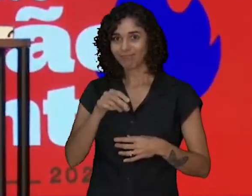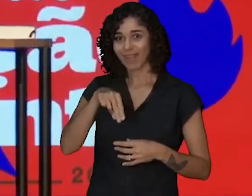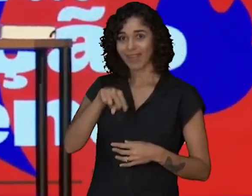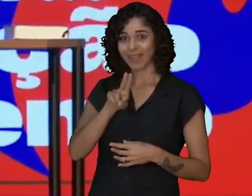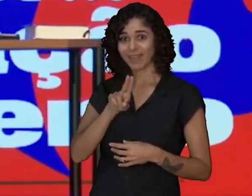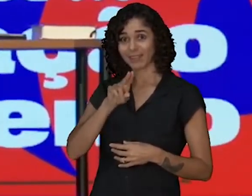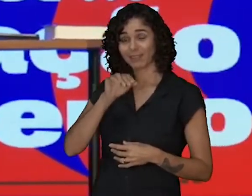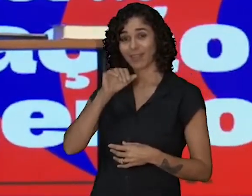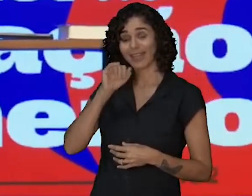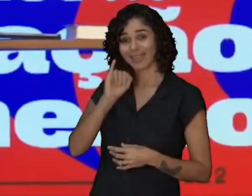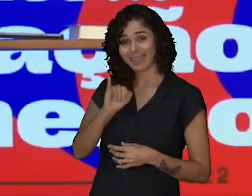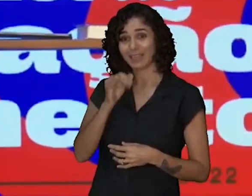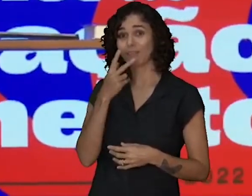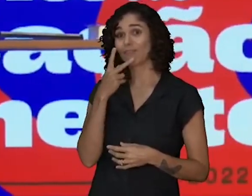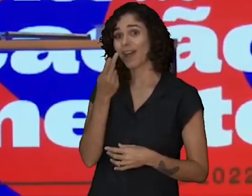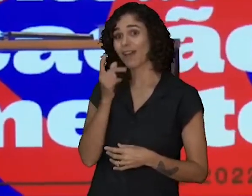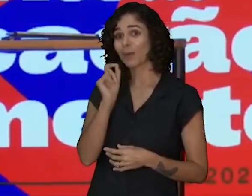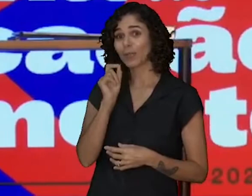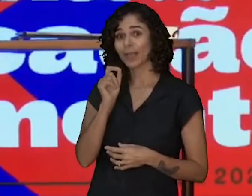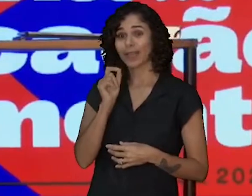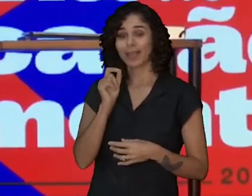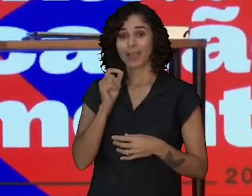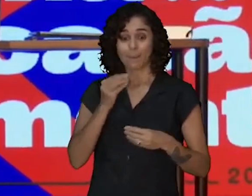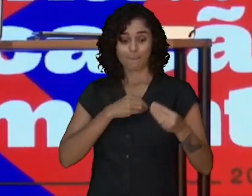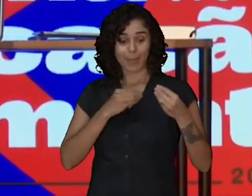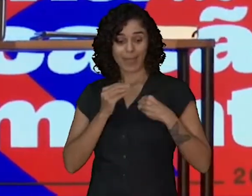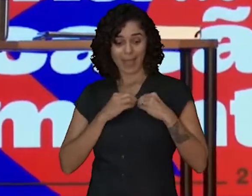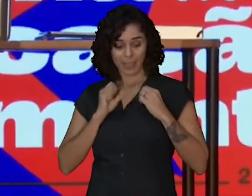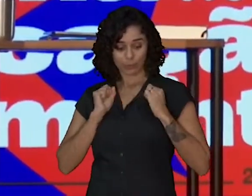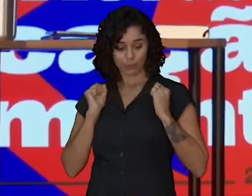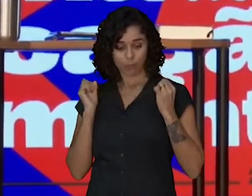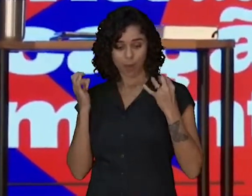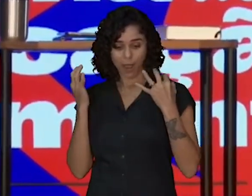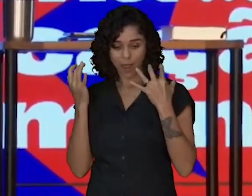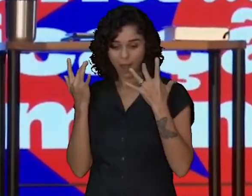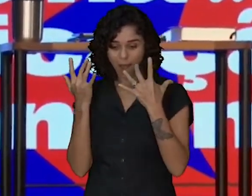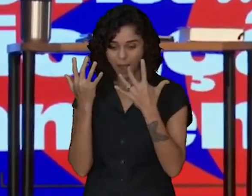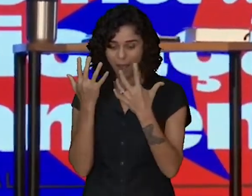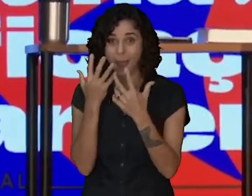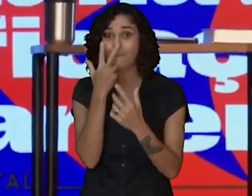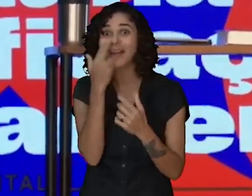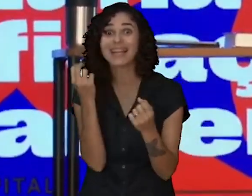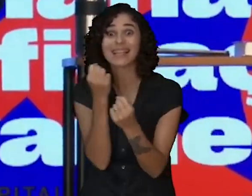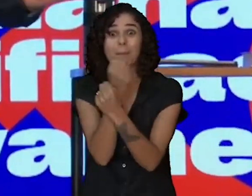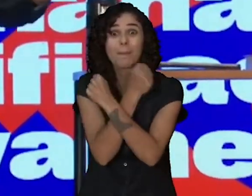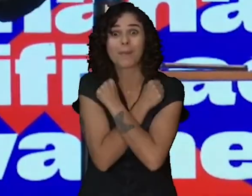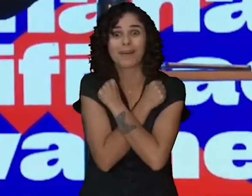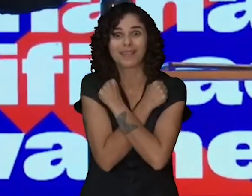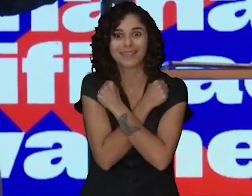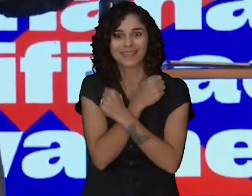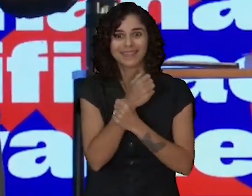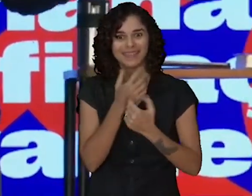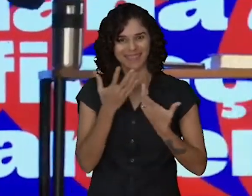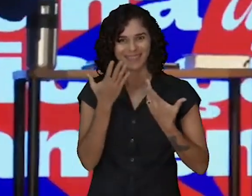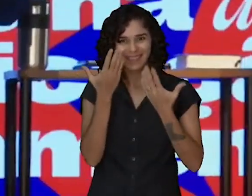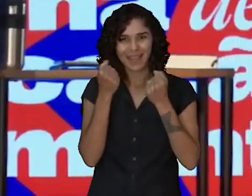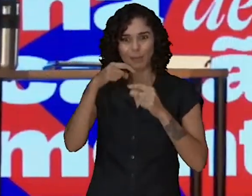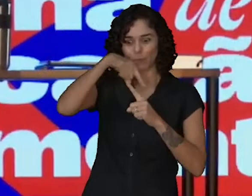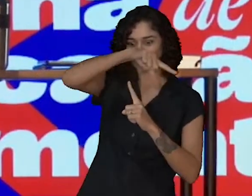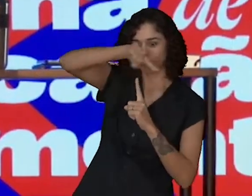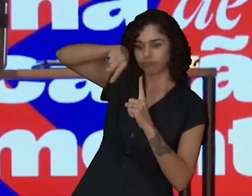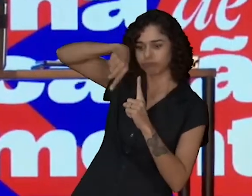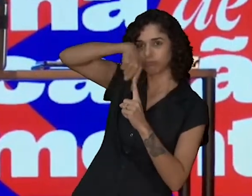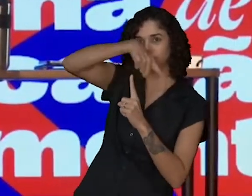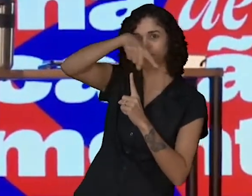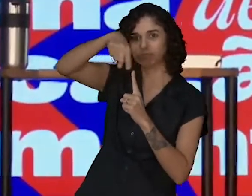o pecado nos envolve, o pecado nos abraça. E o problema, quando nós andamos